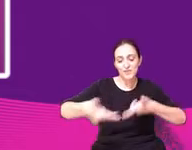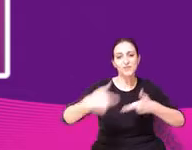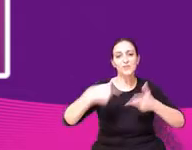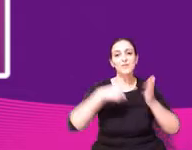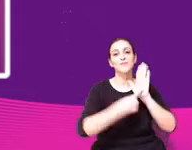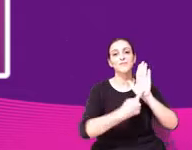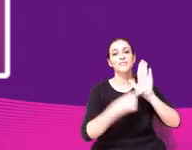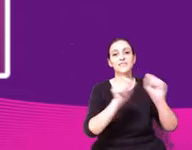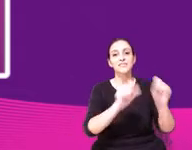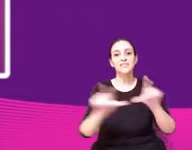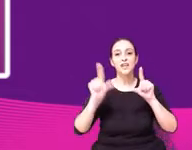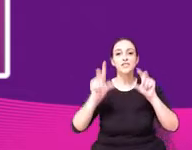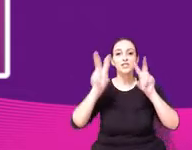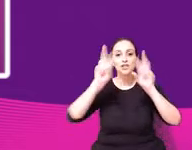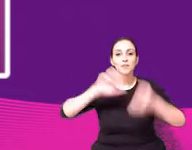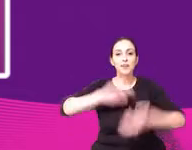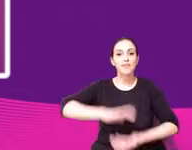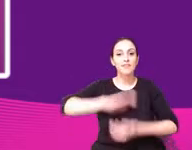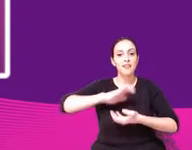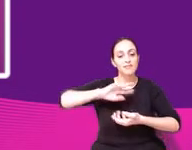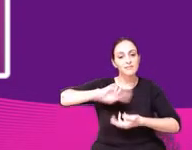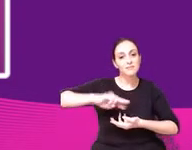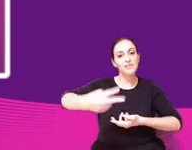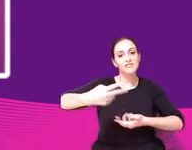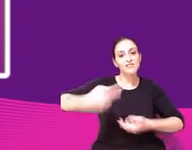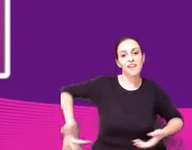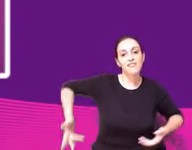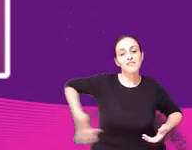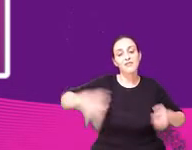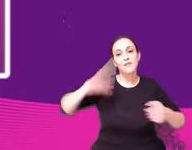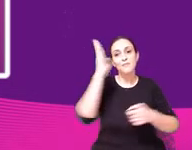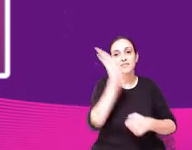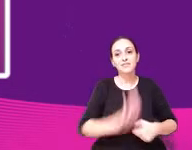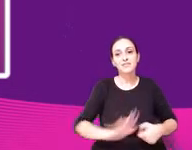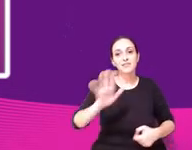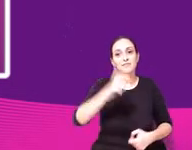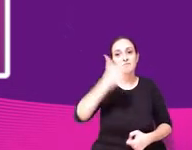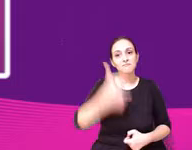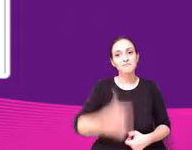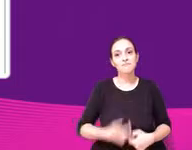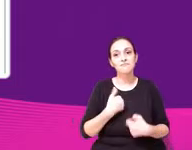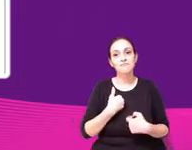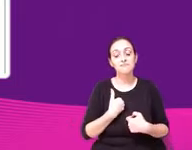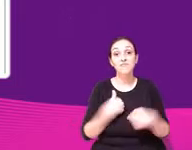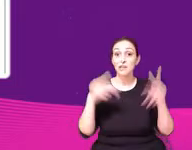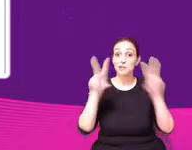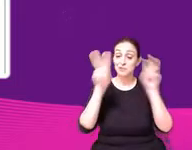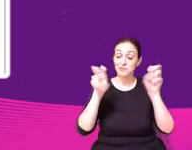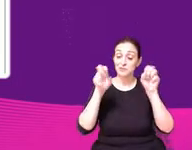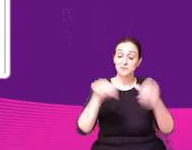algo sobre o transplante renal no Brasil. Vou apresentar uma visão pessoal minha sobre esse assunto.